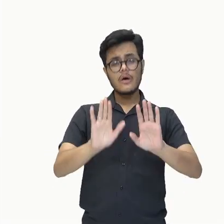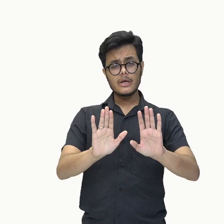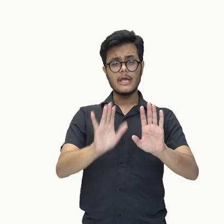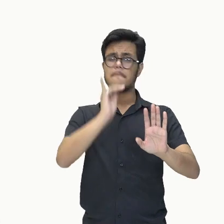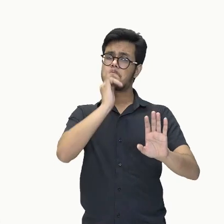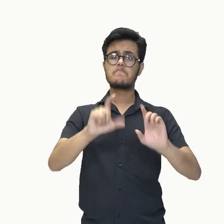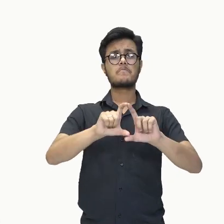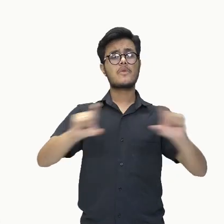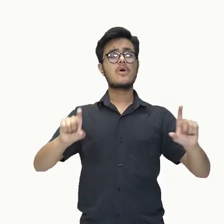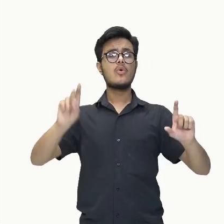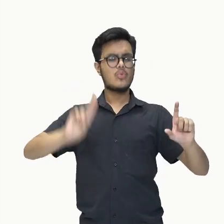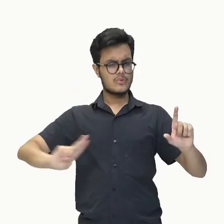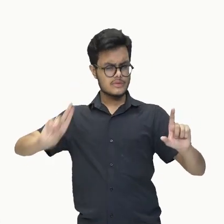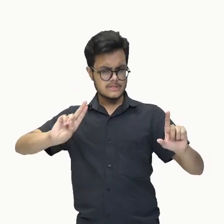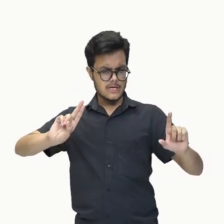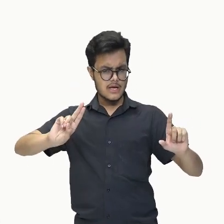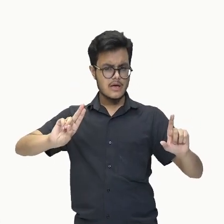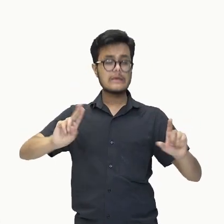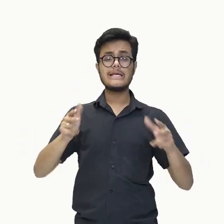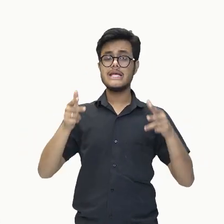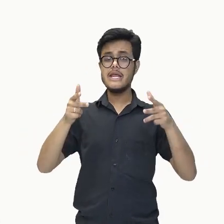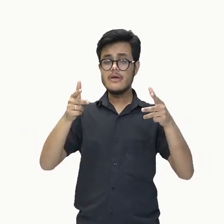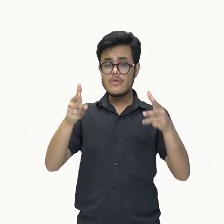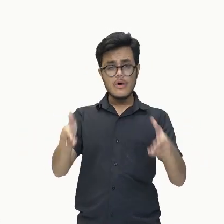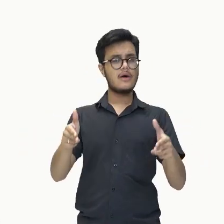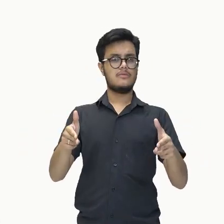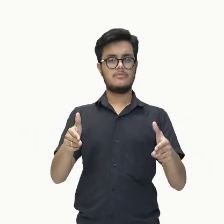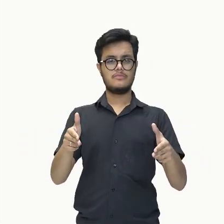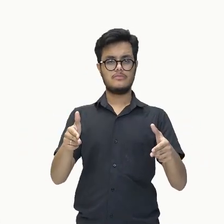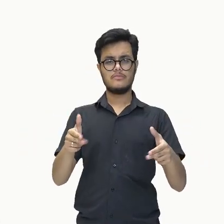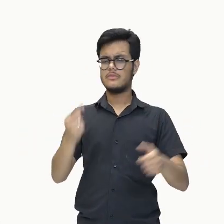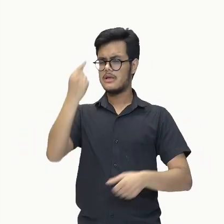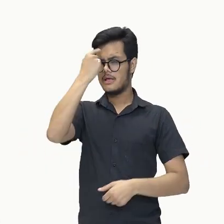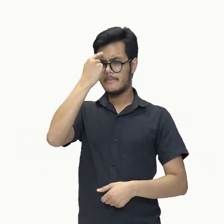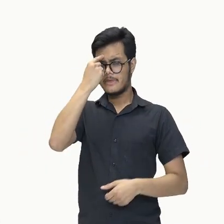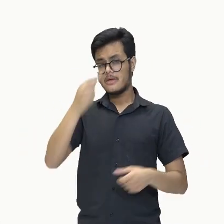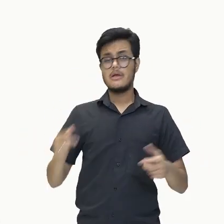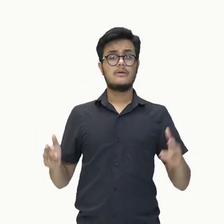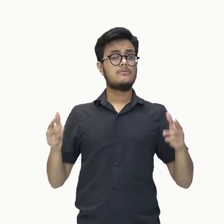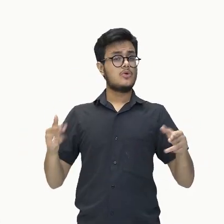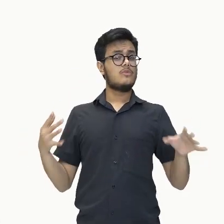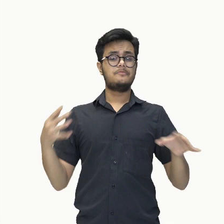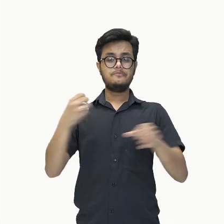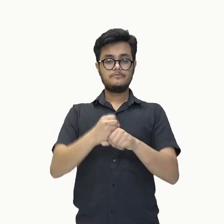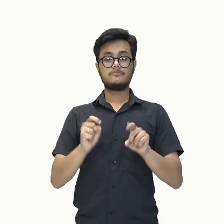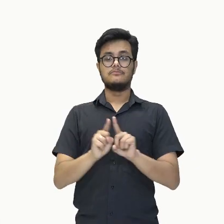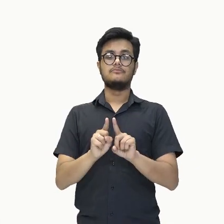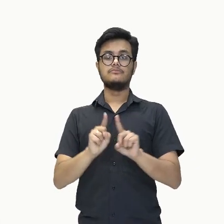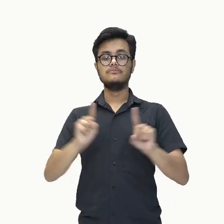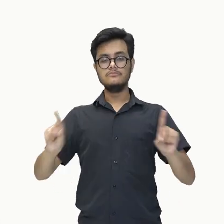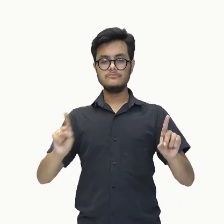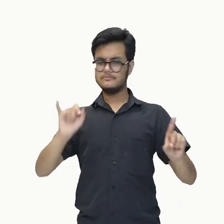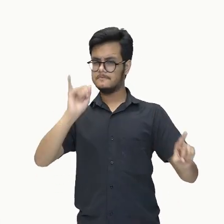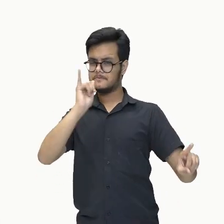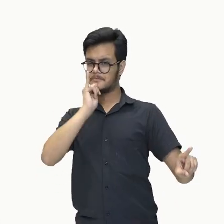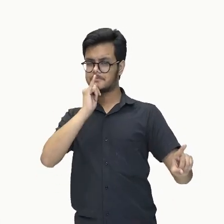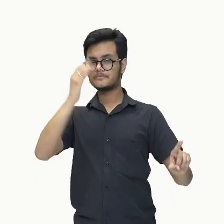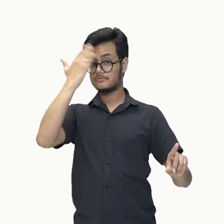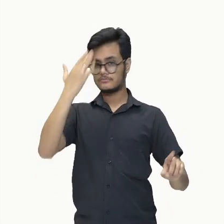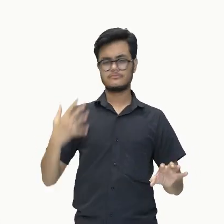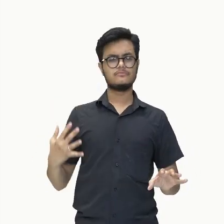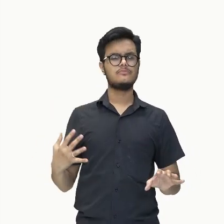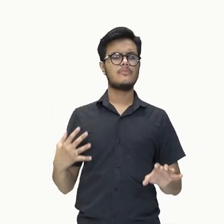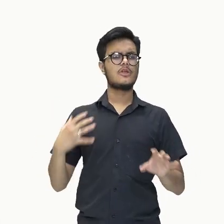sucessivos, usamos a mesma linha de raciocínio. Porém, ao invés de somarmos,